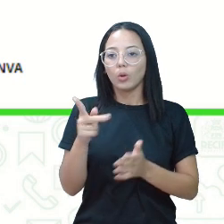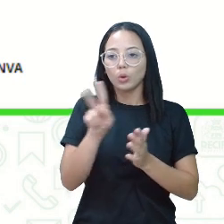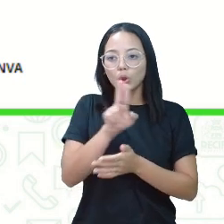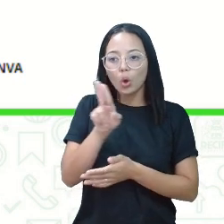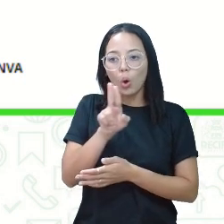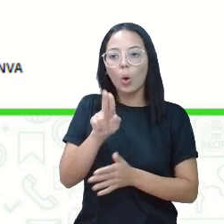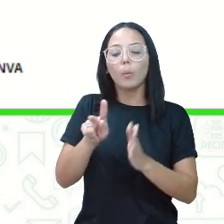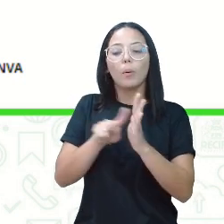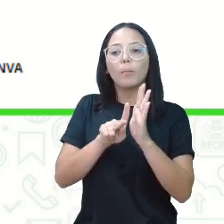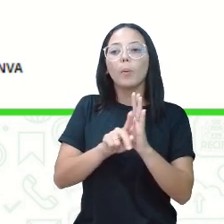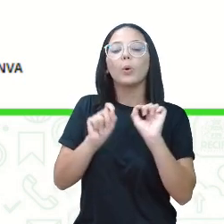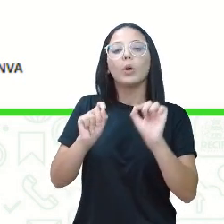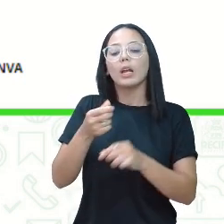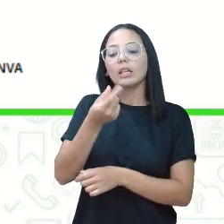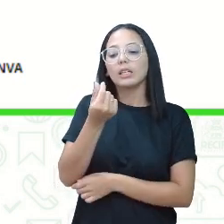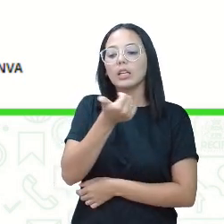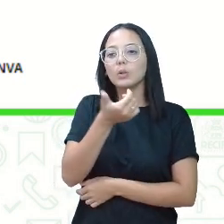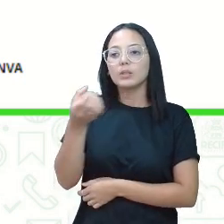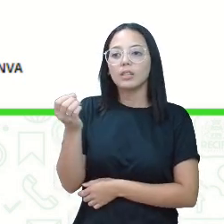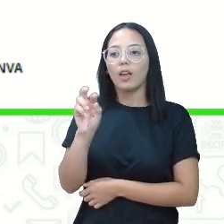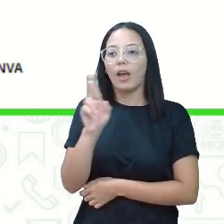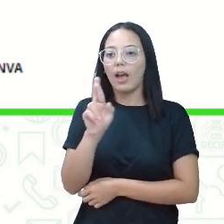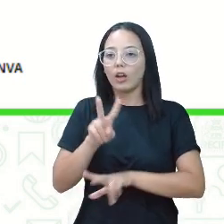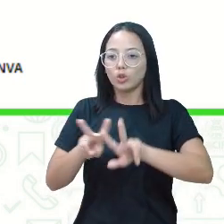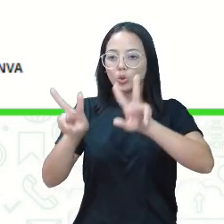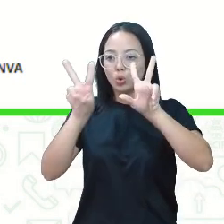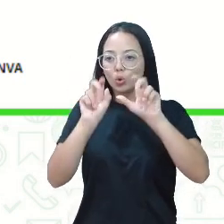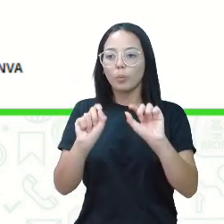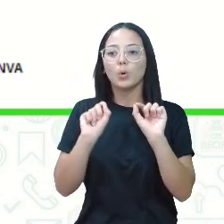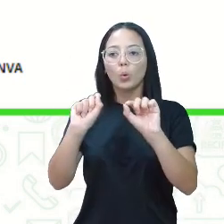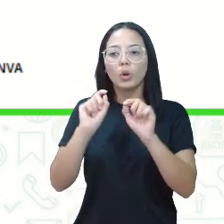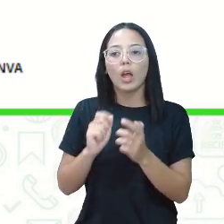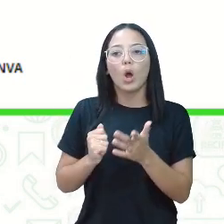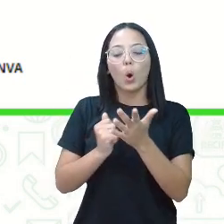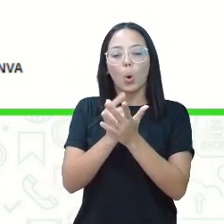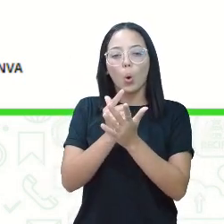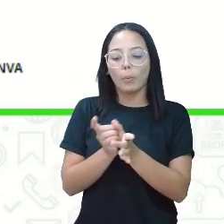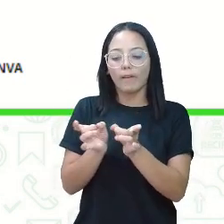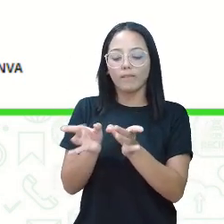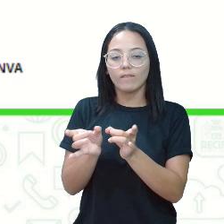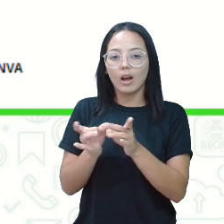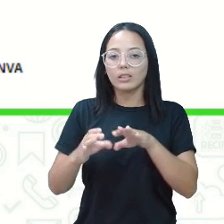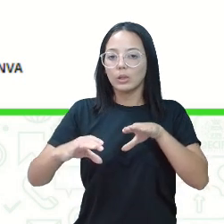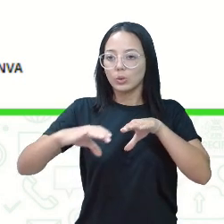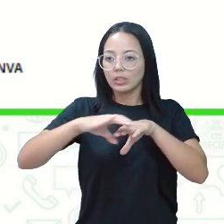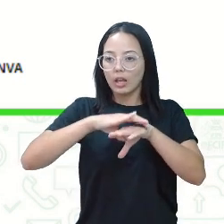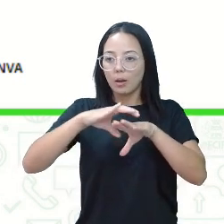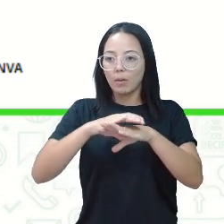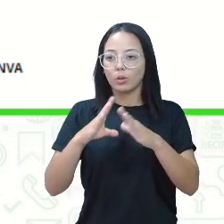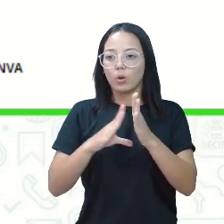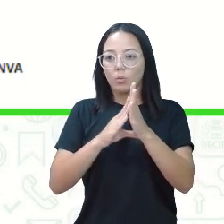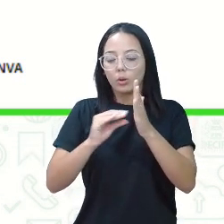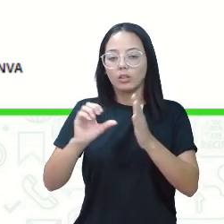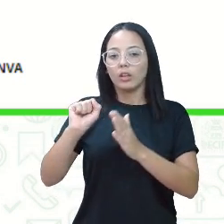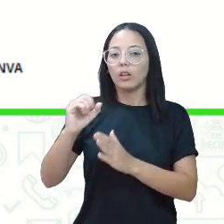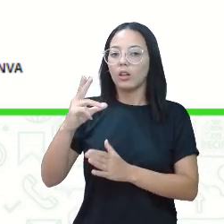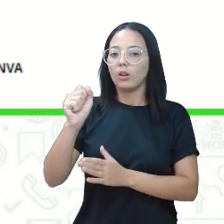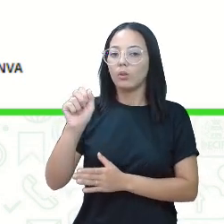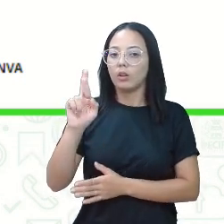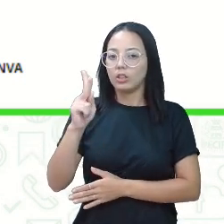de Fátima, a quantia de R$100. Referente a quê? A venda de um sapato modelo